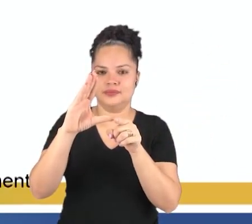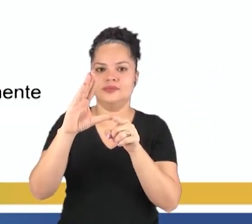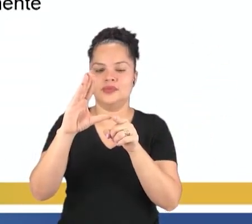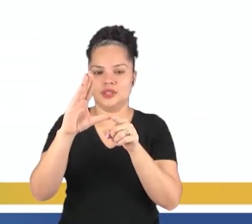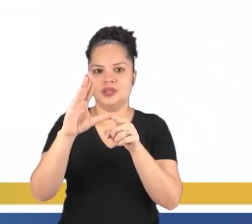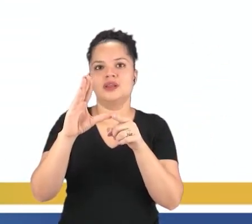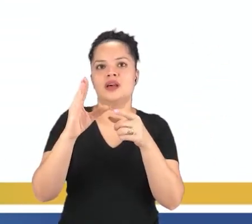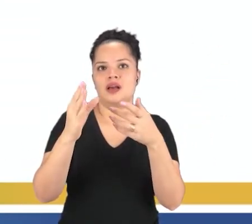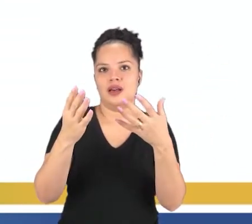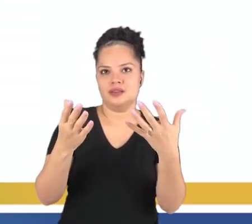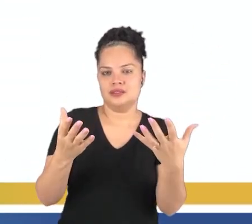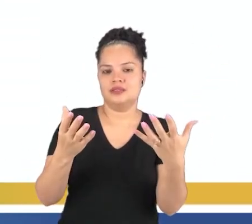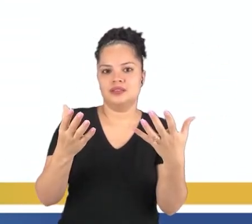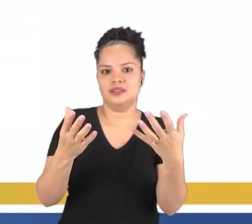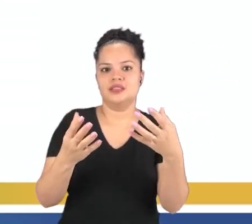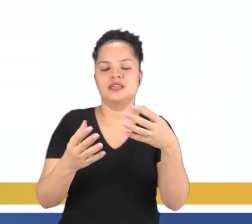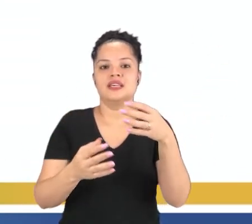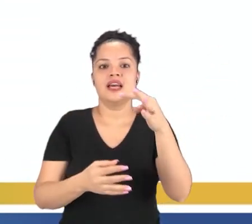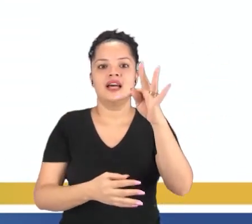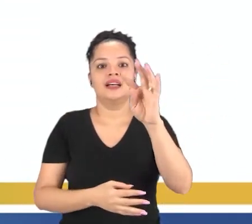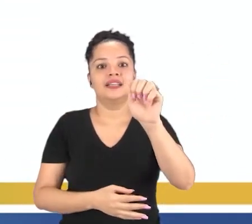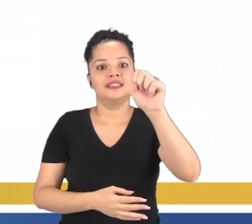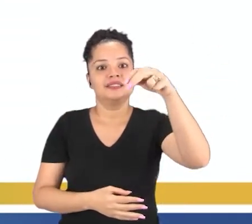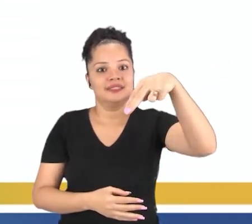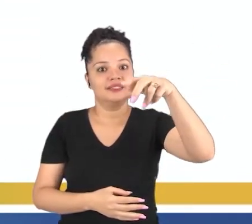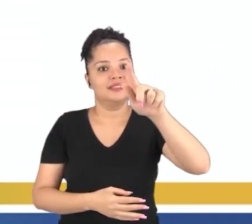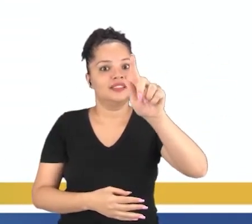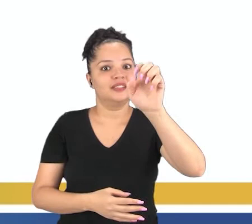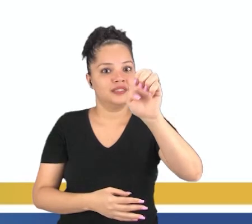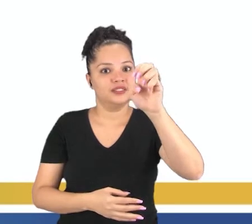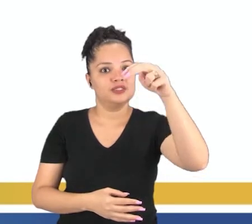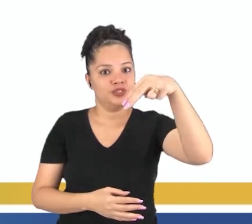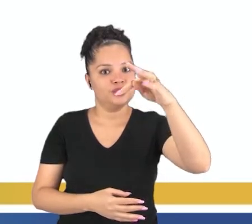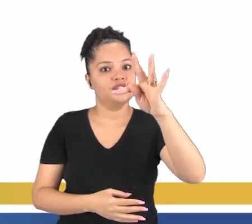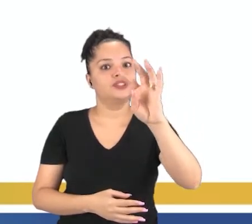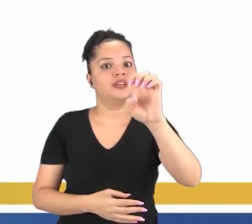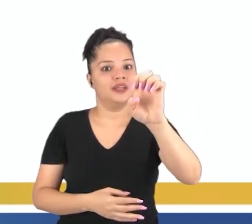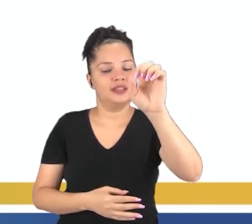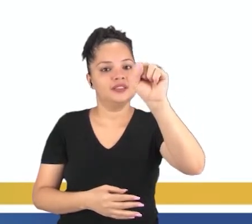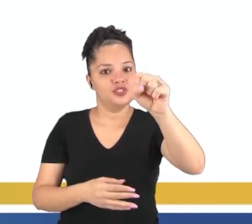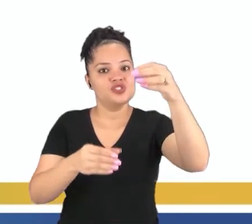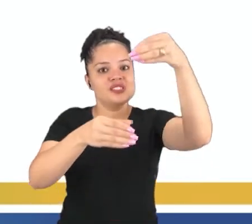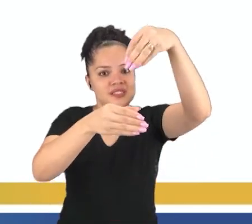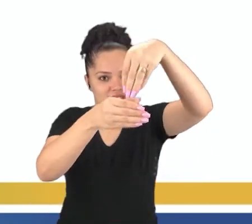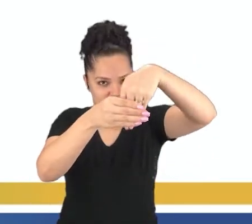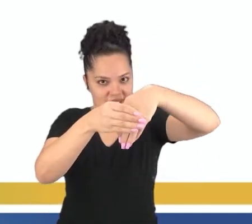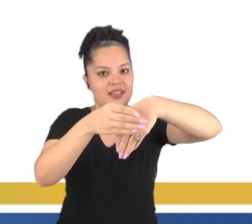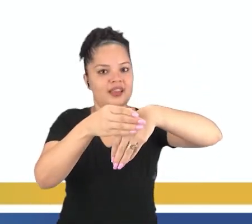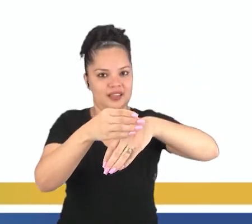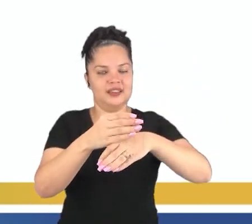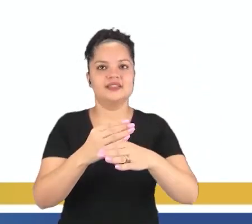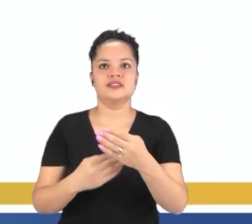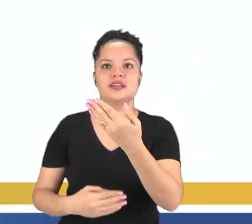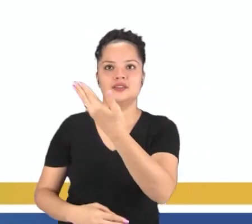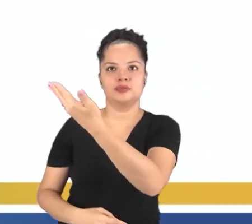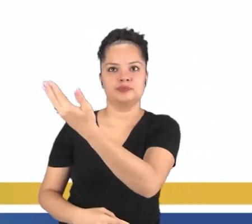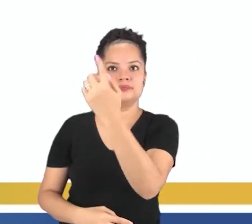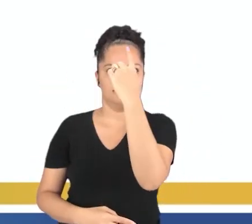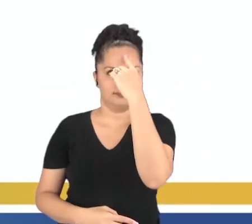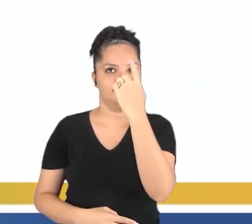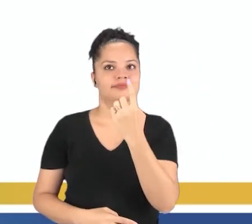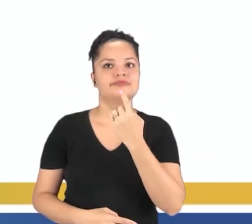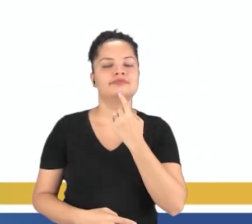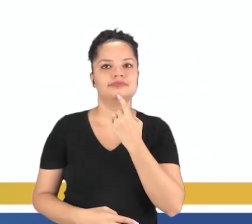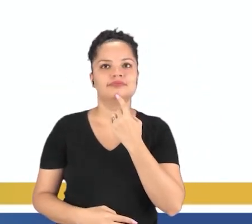caso aí, eu tenho circunferências tangentes internas, tá bom? Aqui nós temos duas correias que